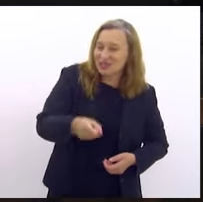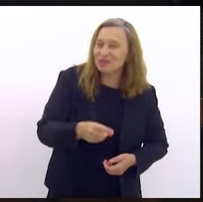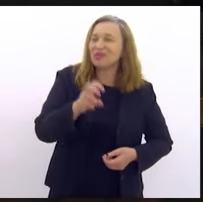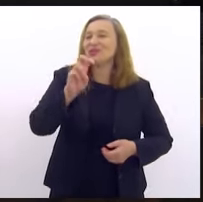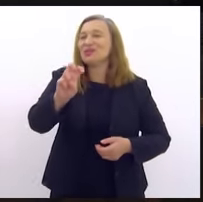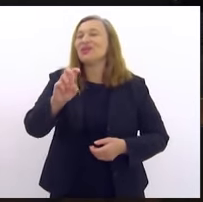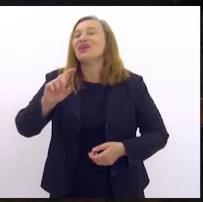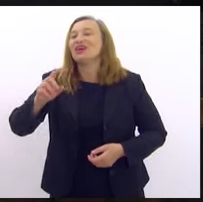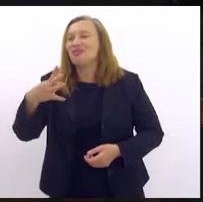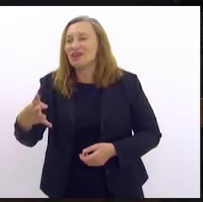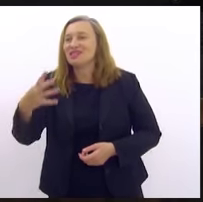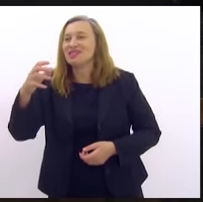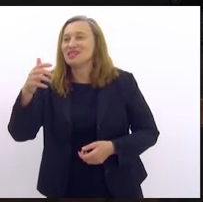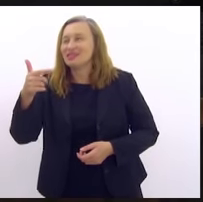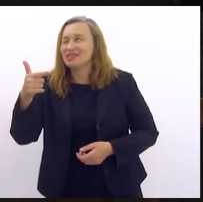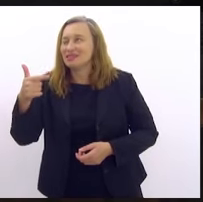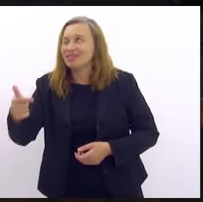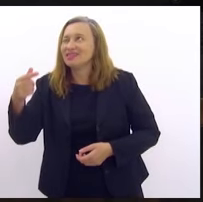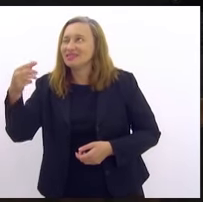6.485-A de 2022,